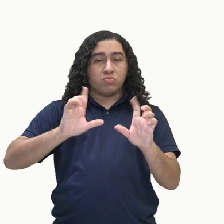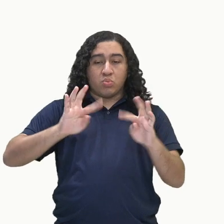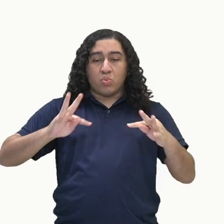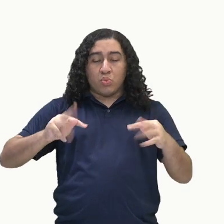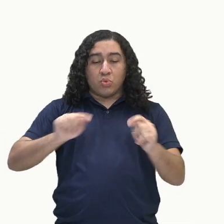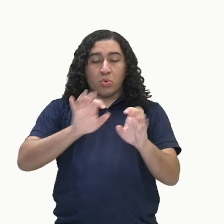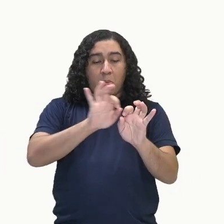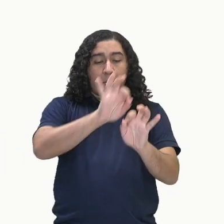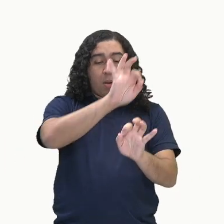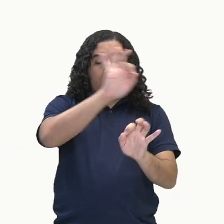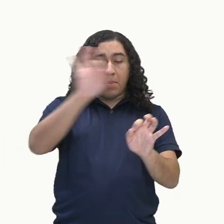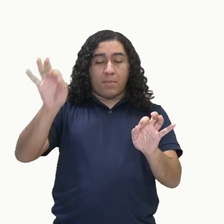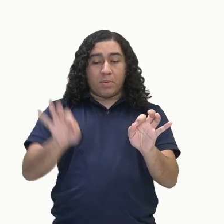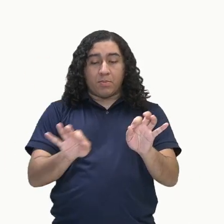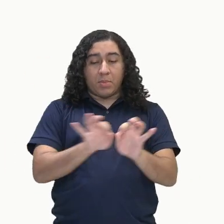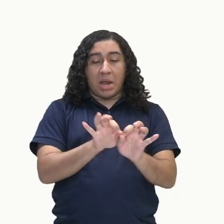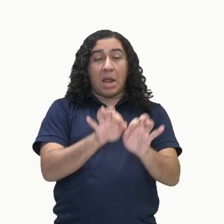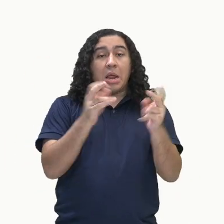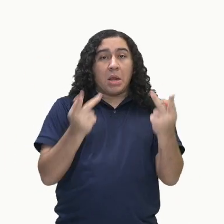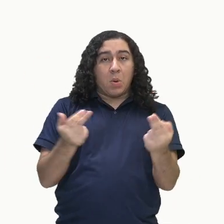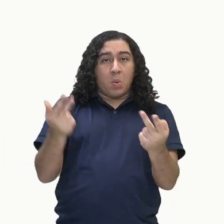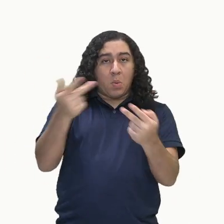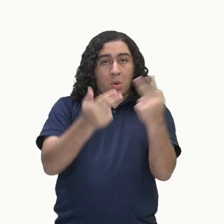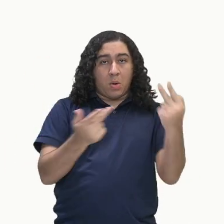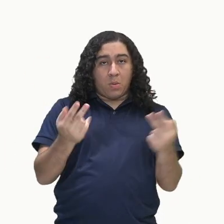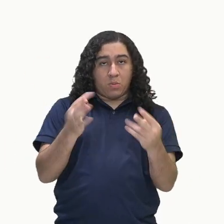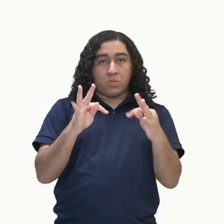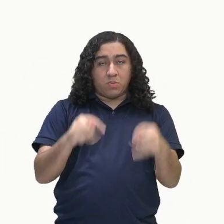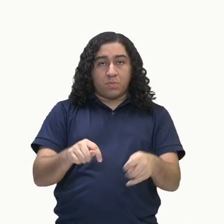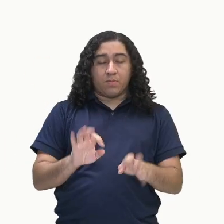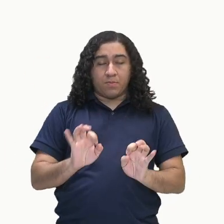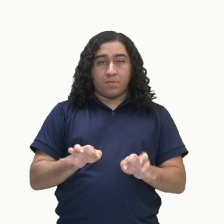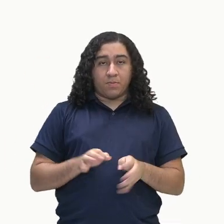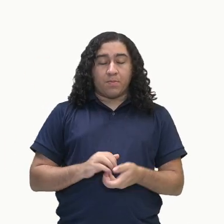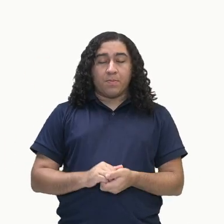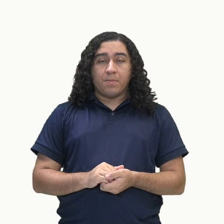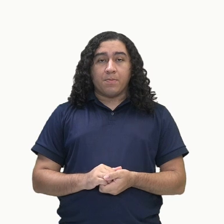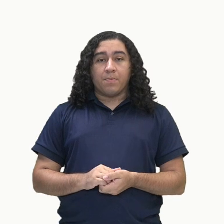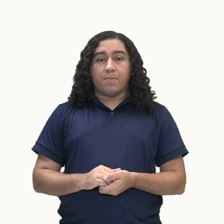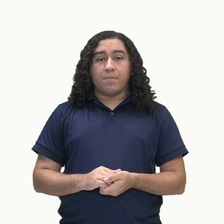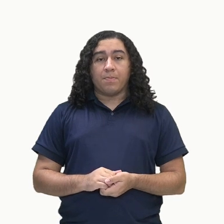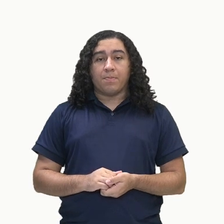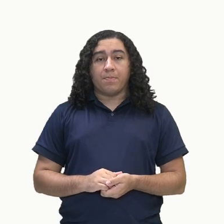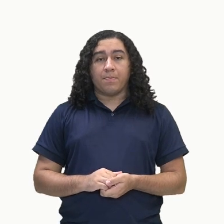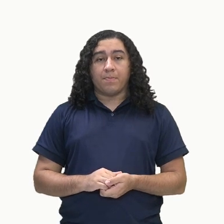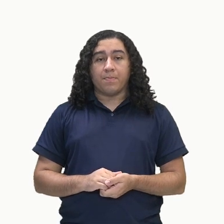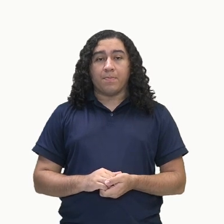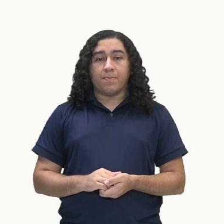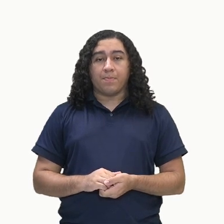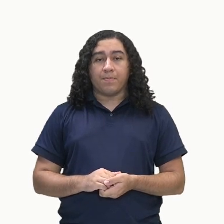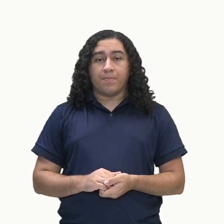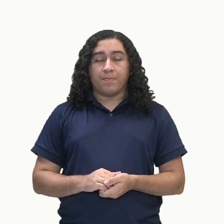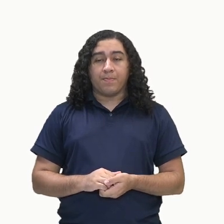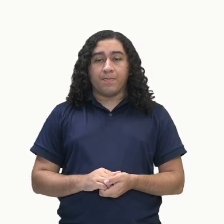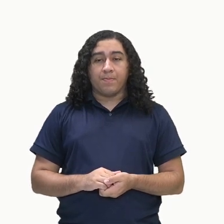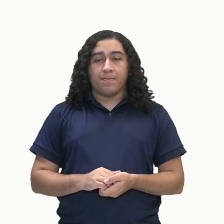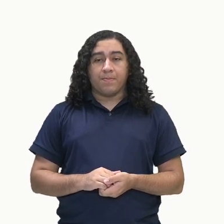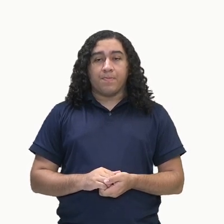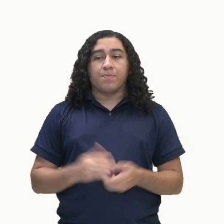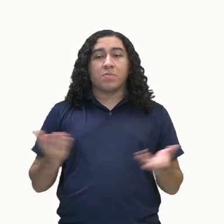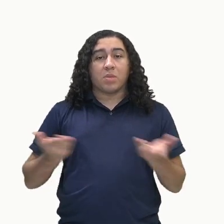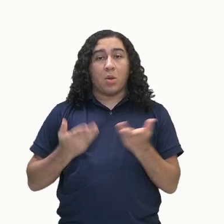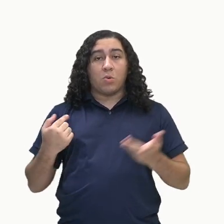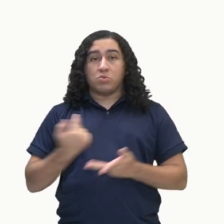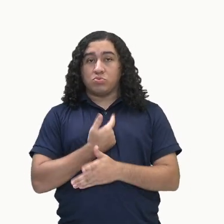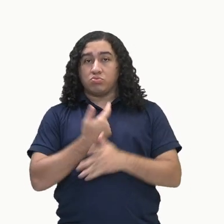Com o mesmo comprimento aí no caso dos lados. Ok? Então, vamos aí agora verificar se nós